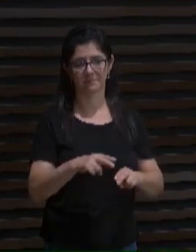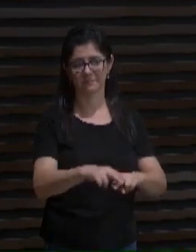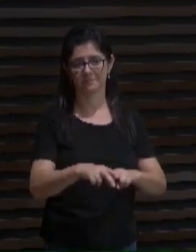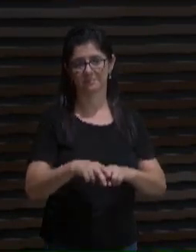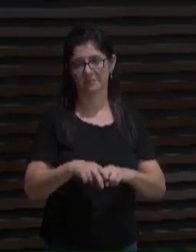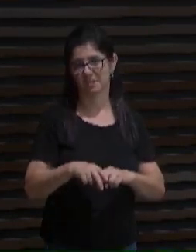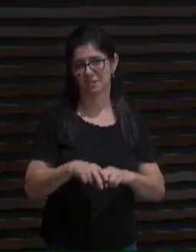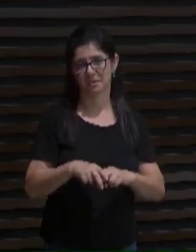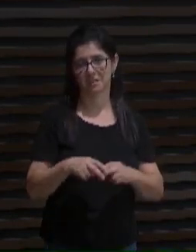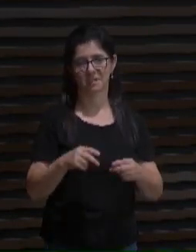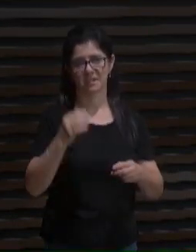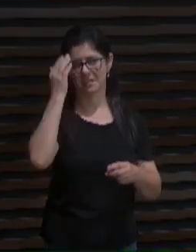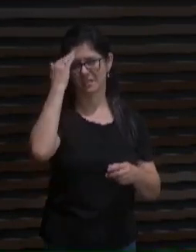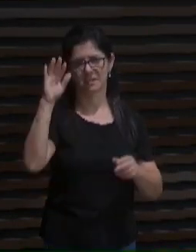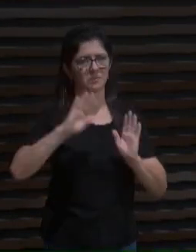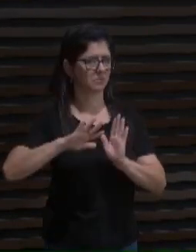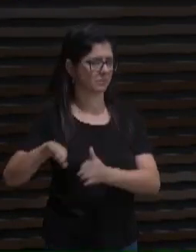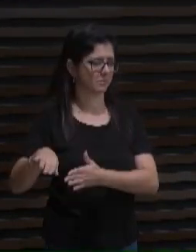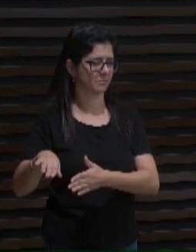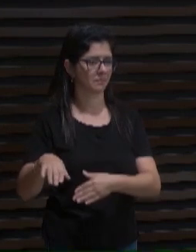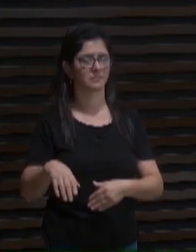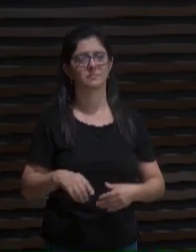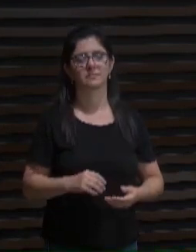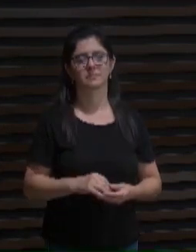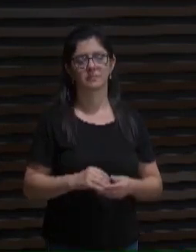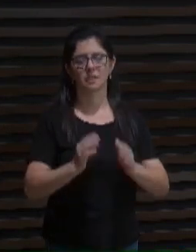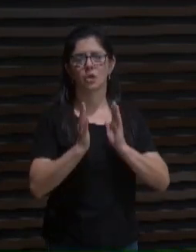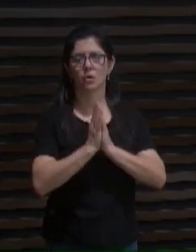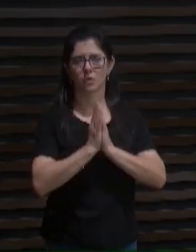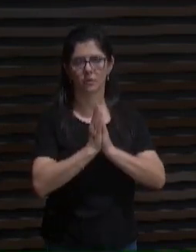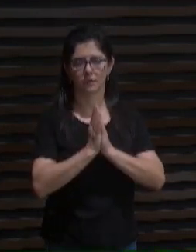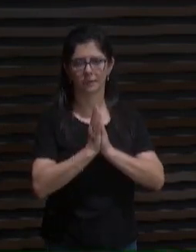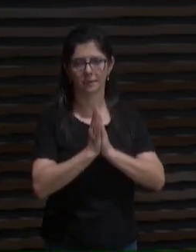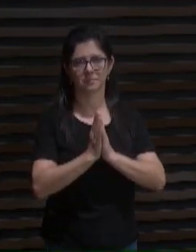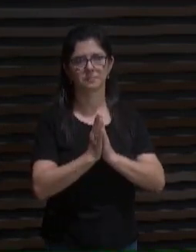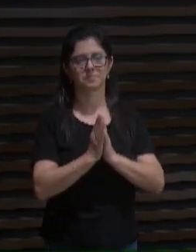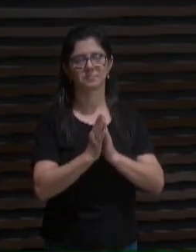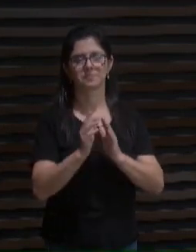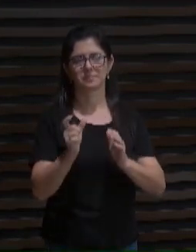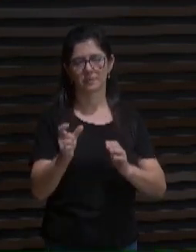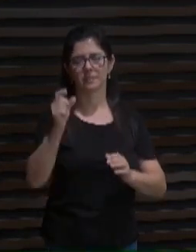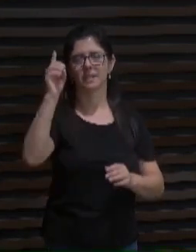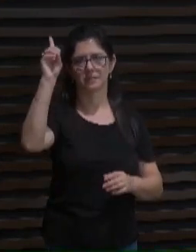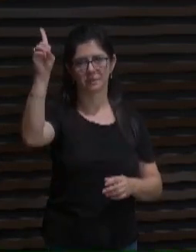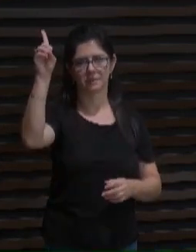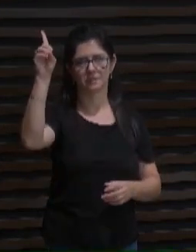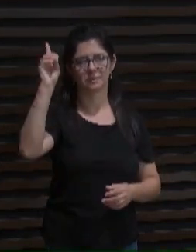Ore as escrituras. Nós fizemos aqui, o pastor Eric fez a oração aqui, ó. É oração, meu